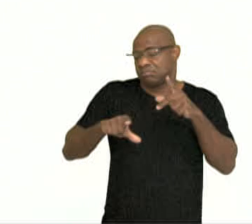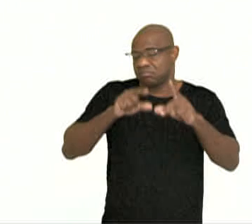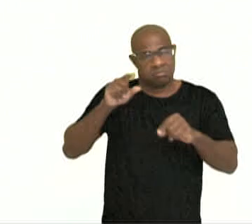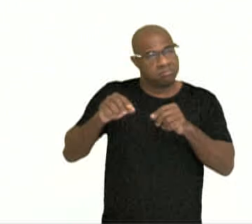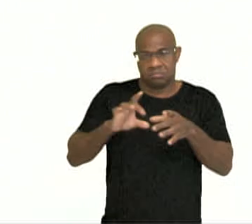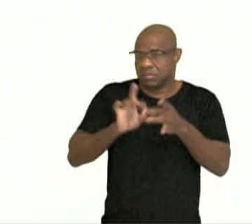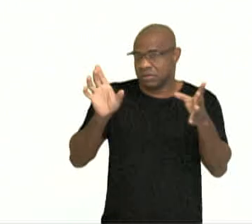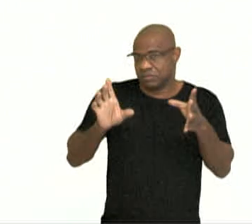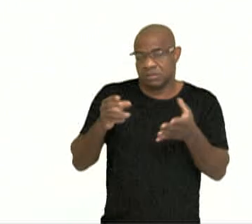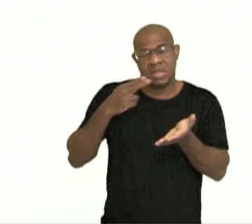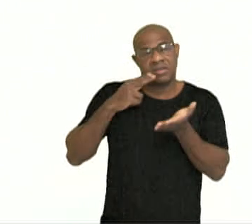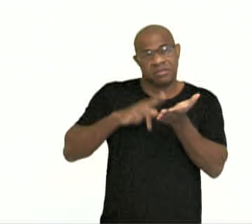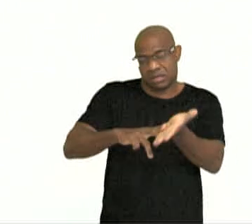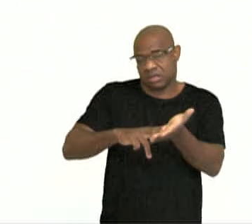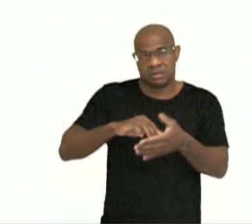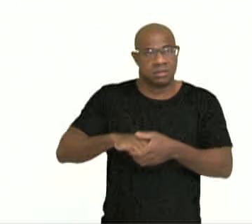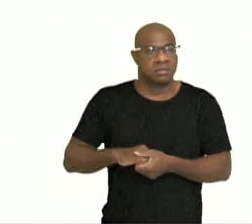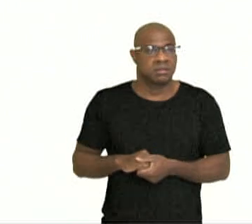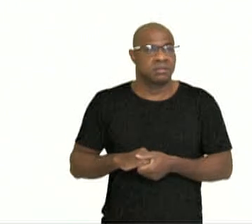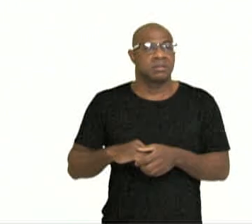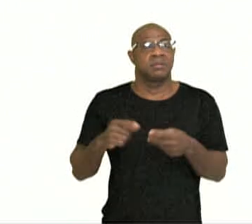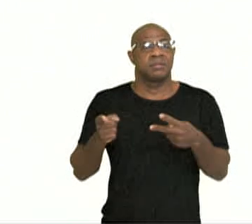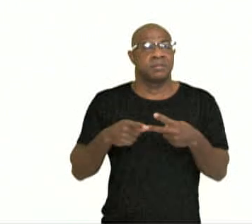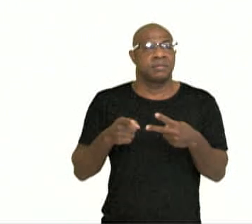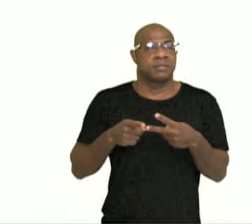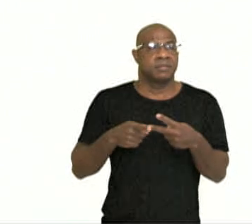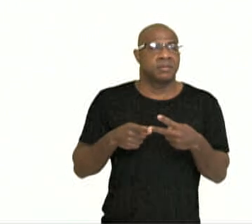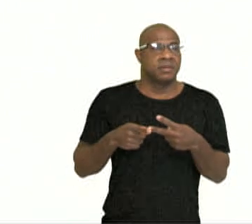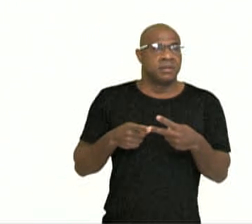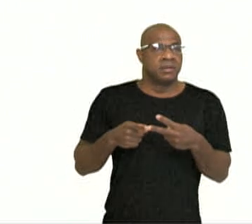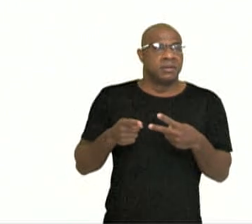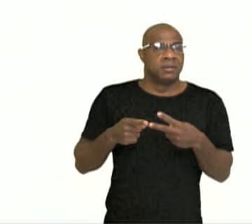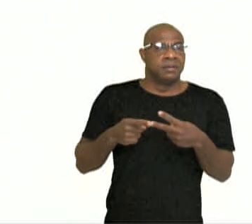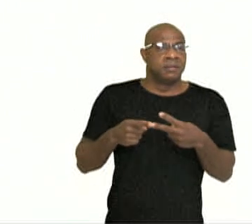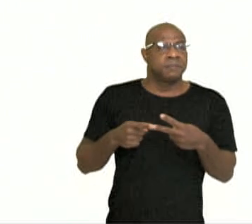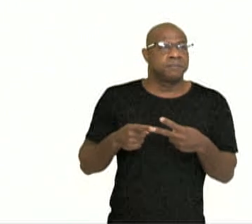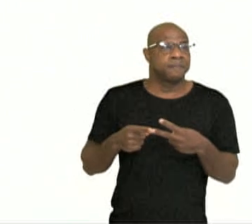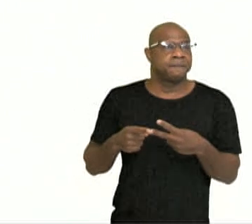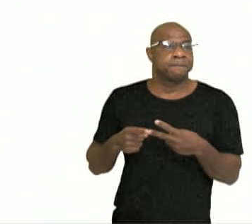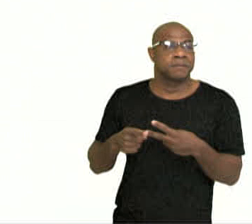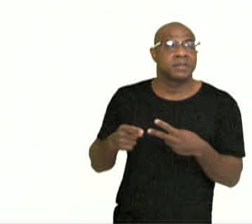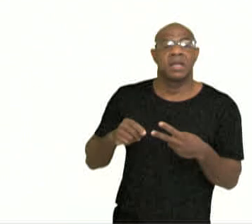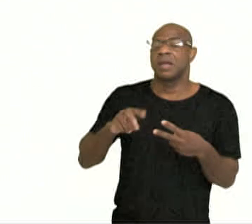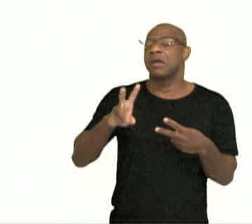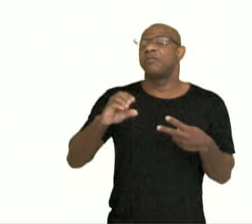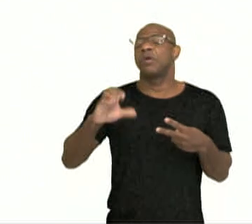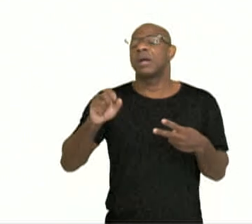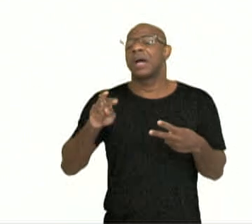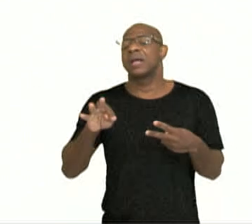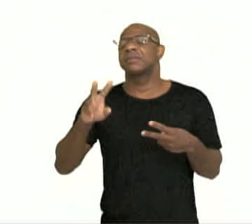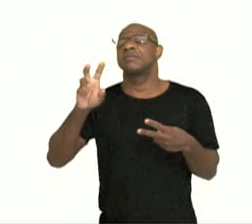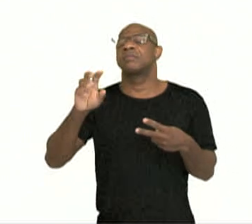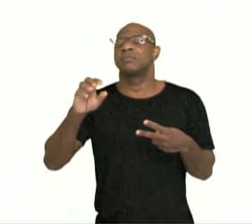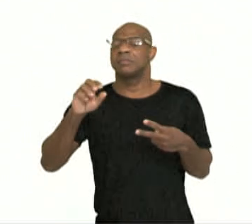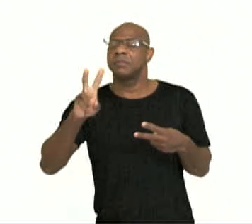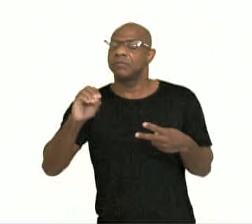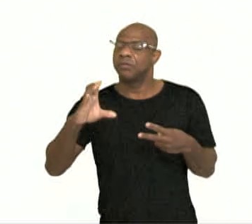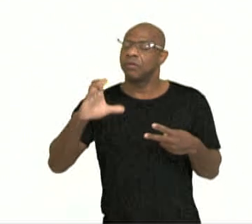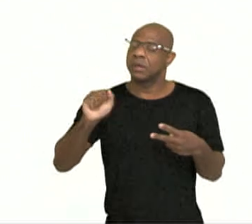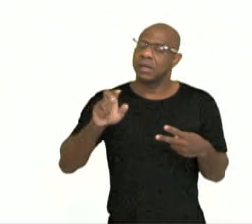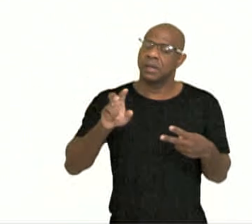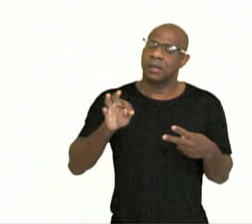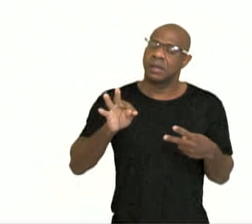cartas modernas, né? Realmente, recentemente nós não exigimos esse registro, mas ainda,